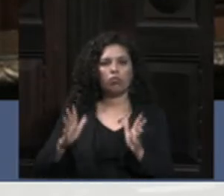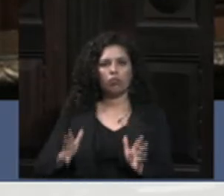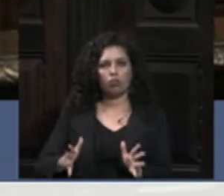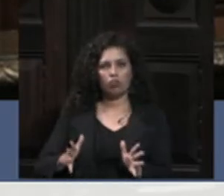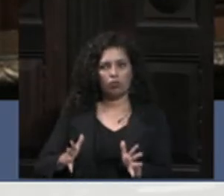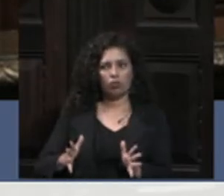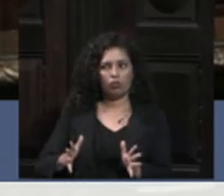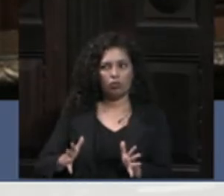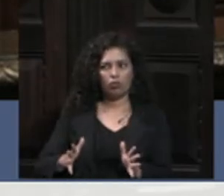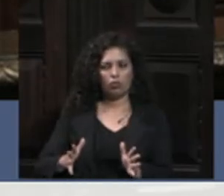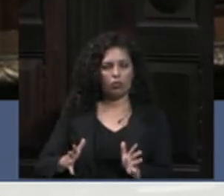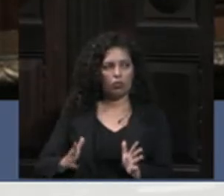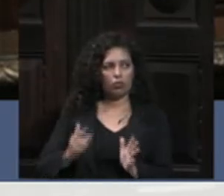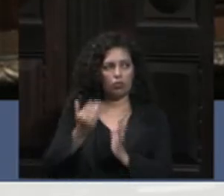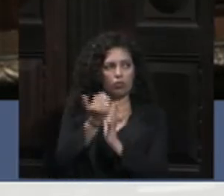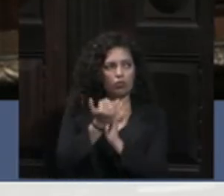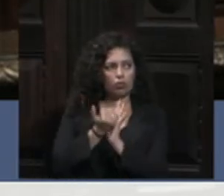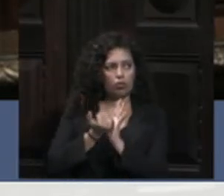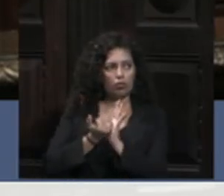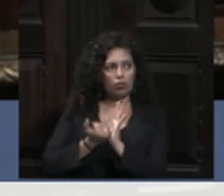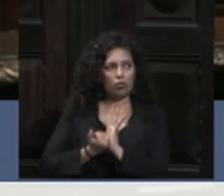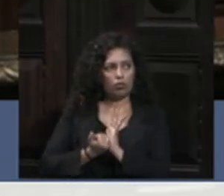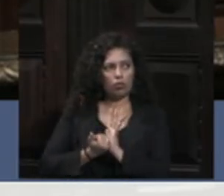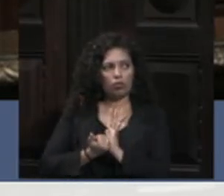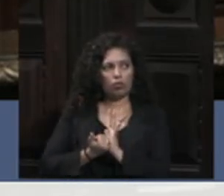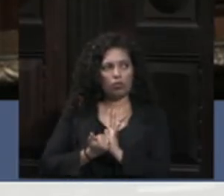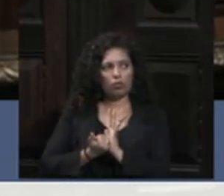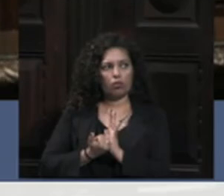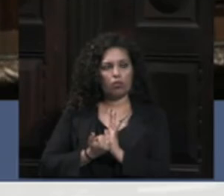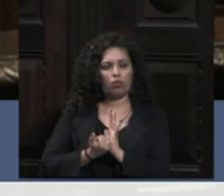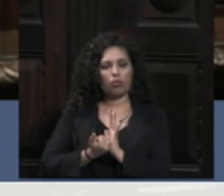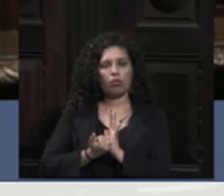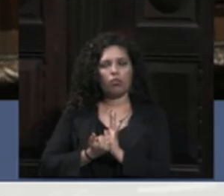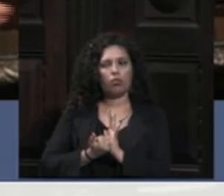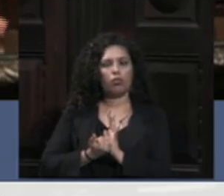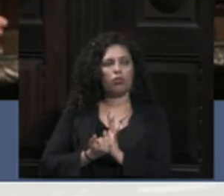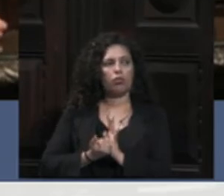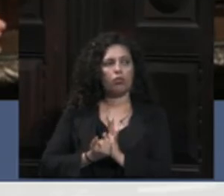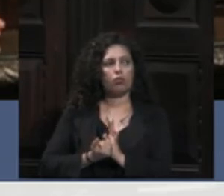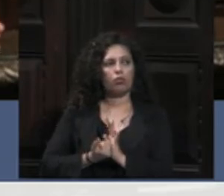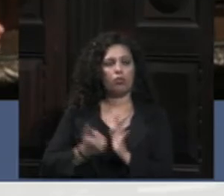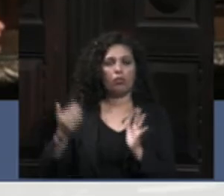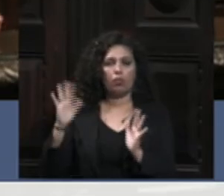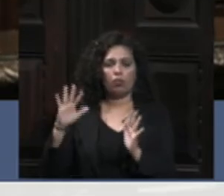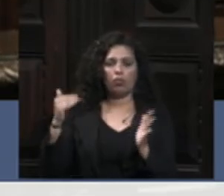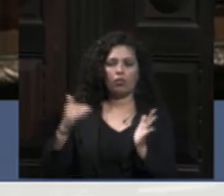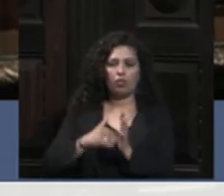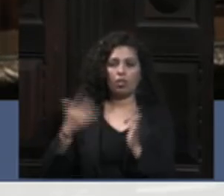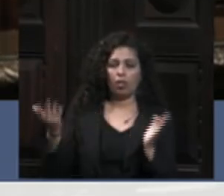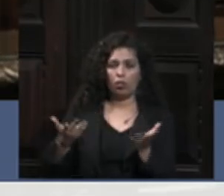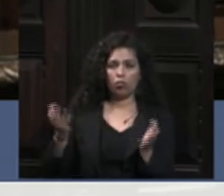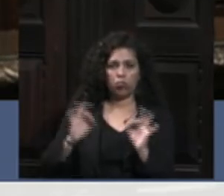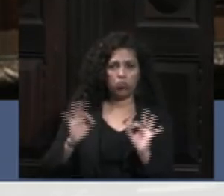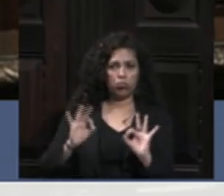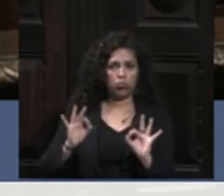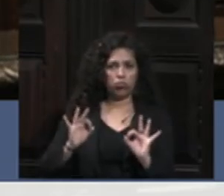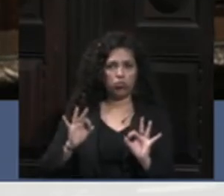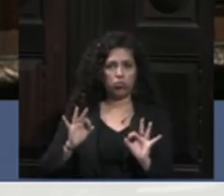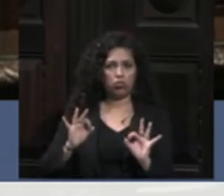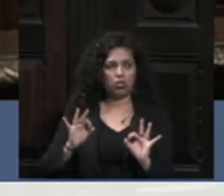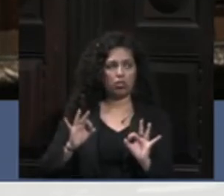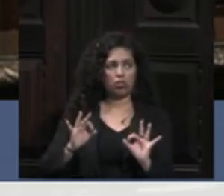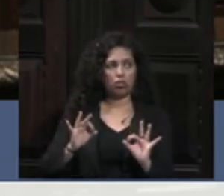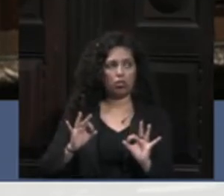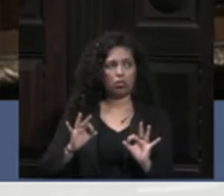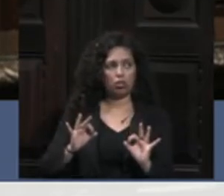para discussão e votação em plenário, então nós queríamos uma decisão. E até hoje, nada, a não ser,